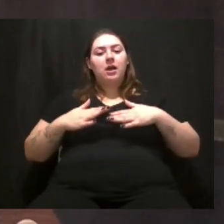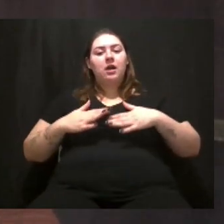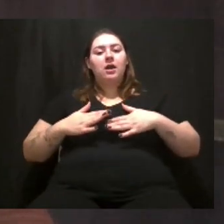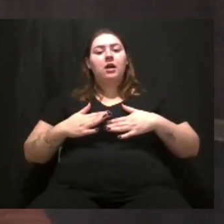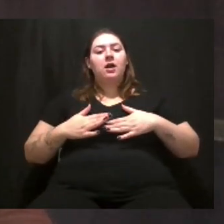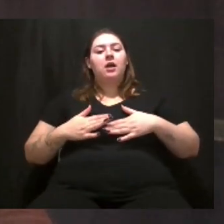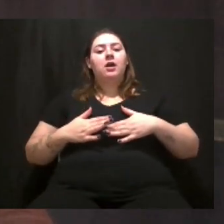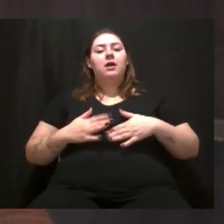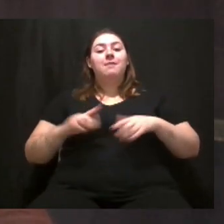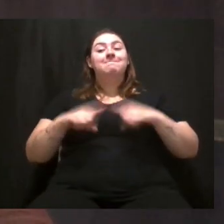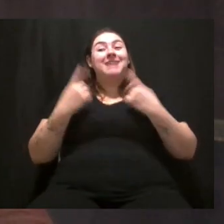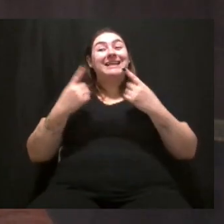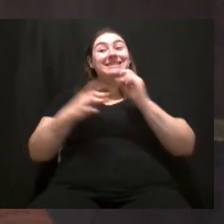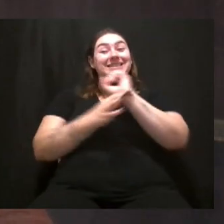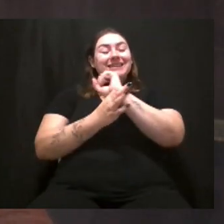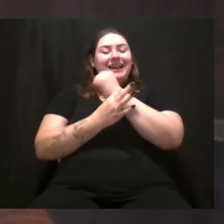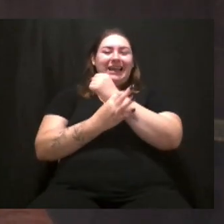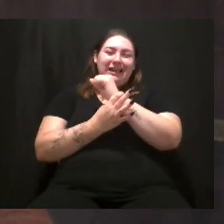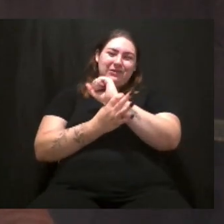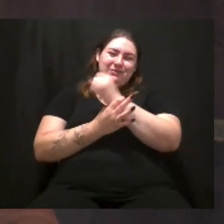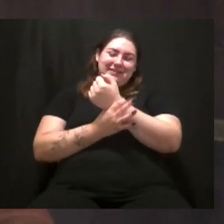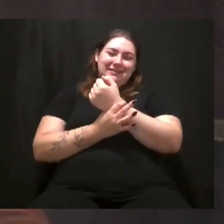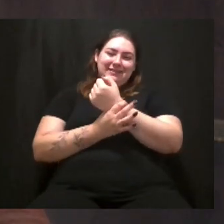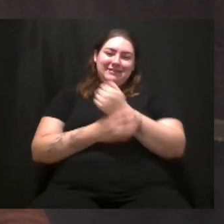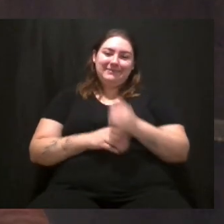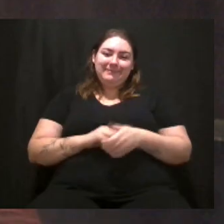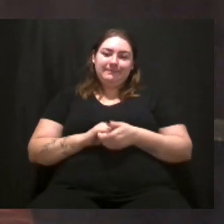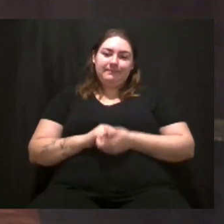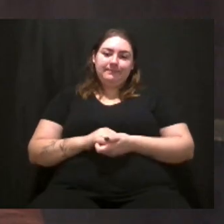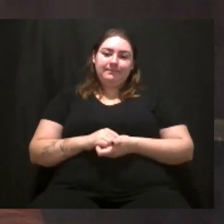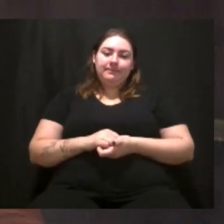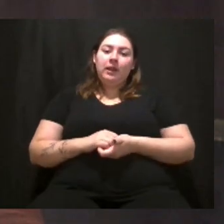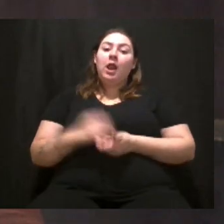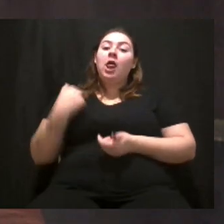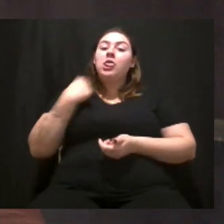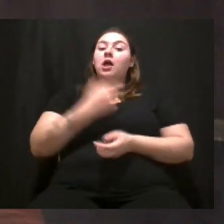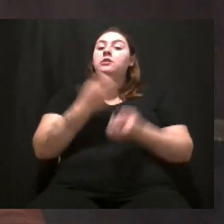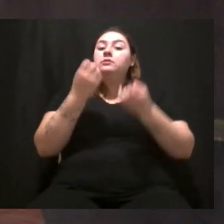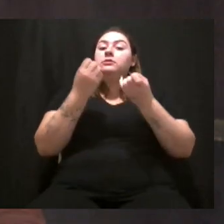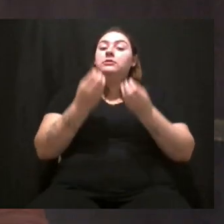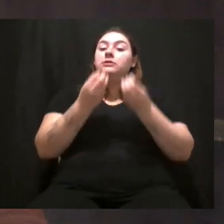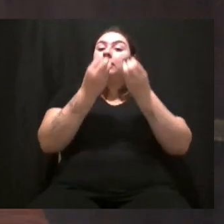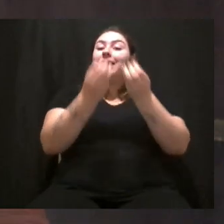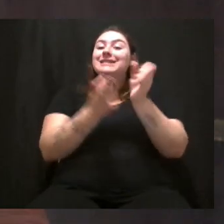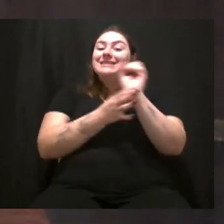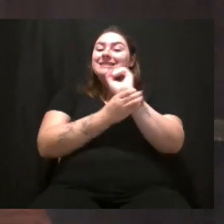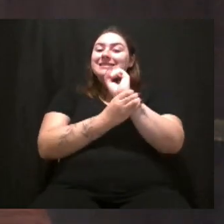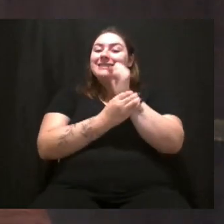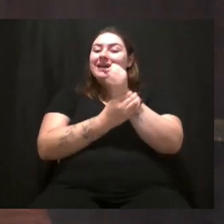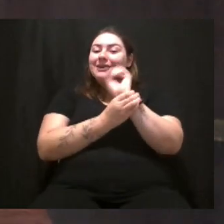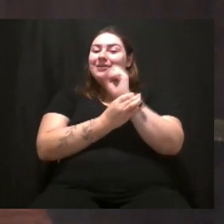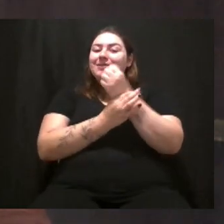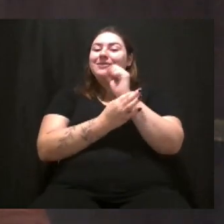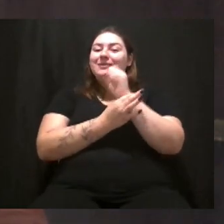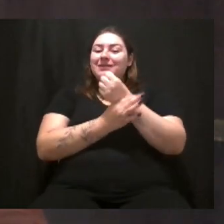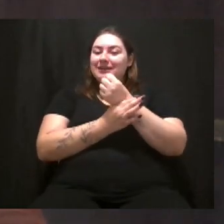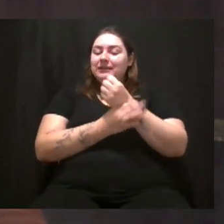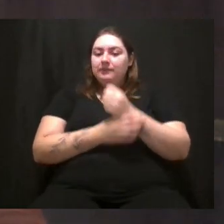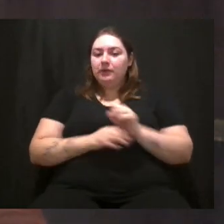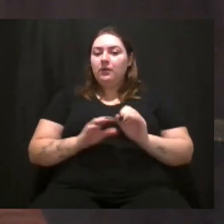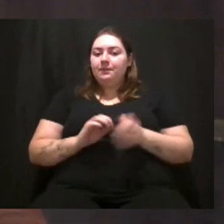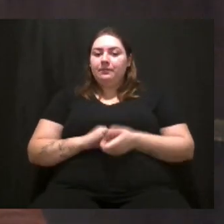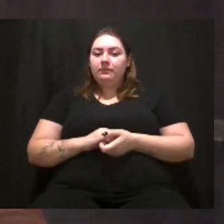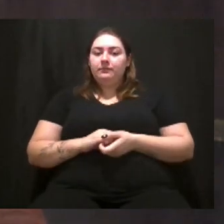segurança. Isso. Né? Então, a gente trazer essa segurança para a criança vai evitar, por exemplo, que ela seja uma